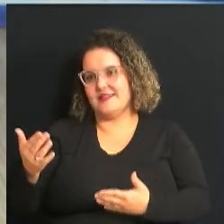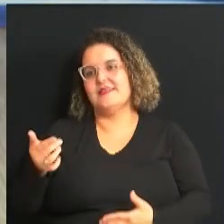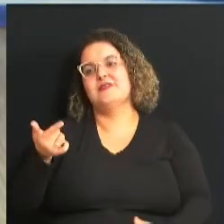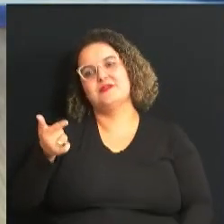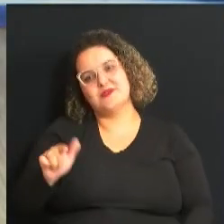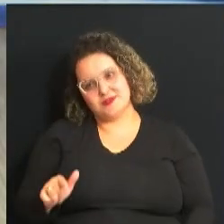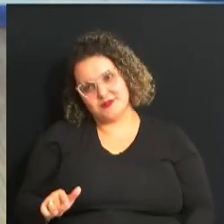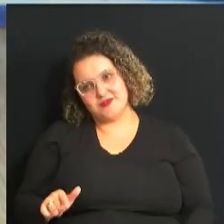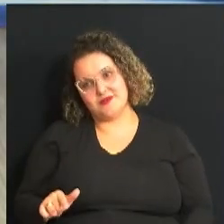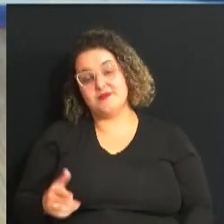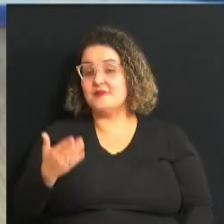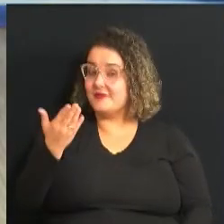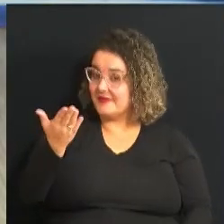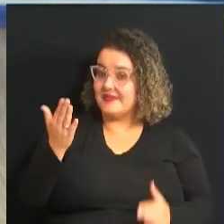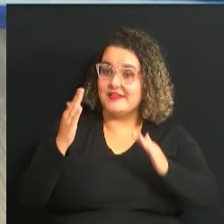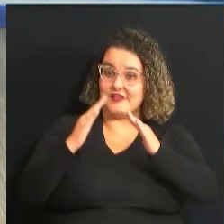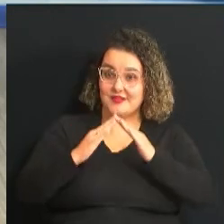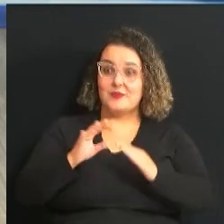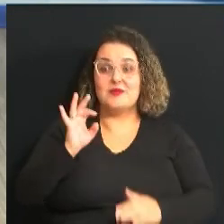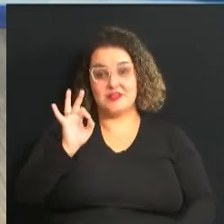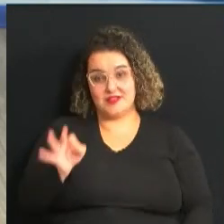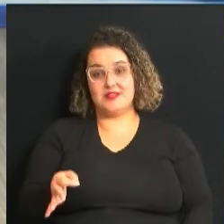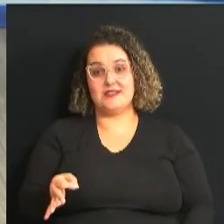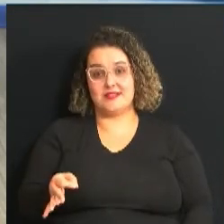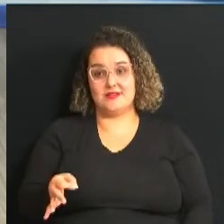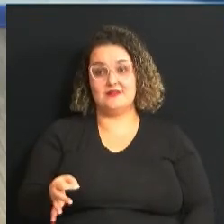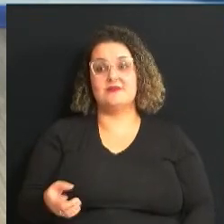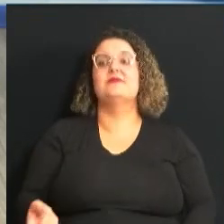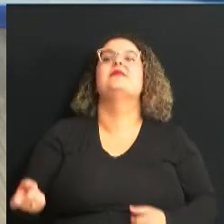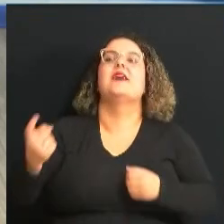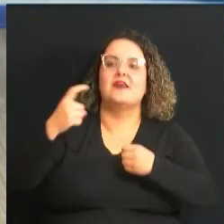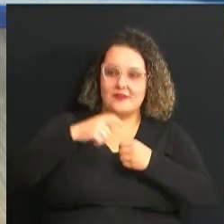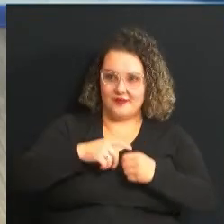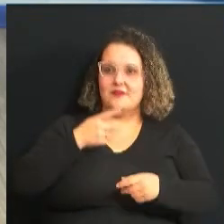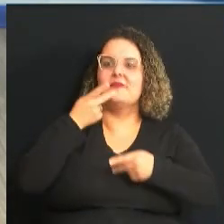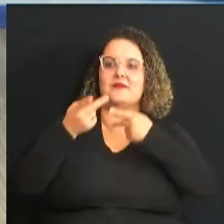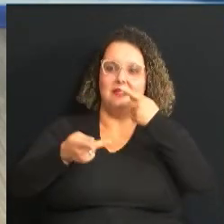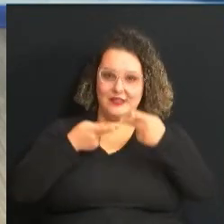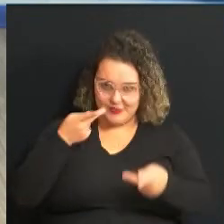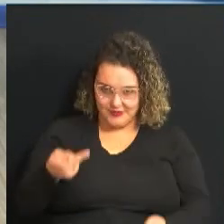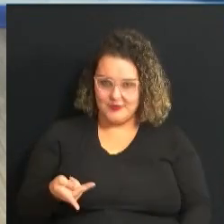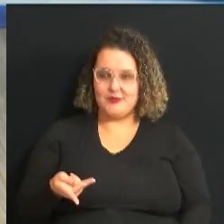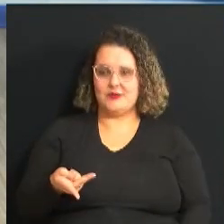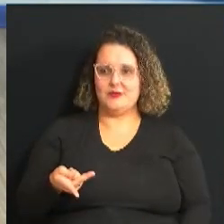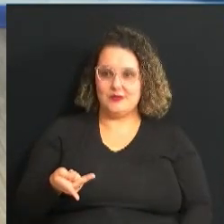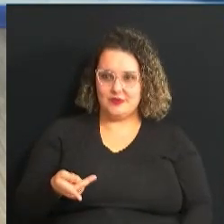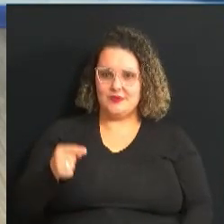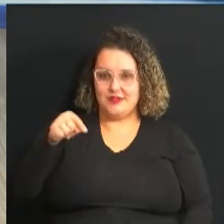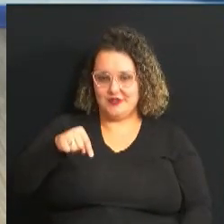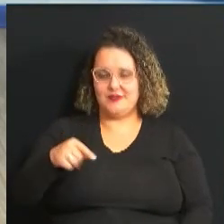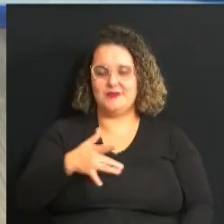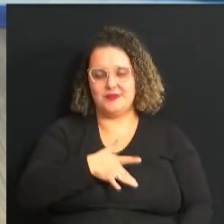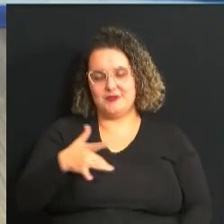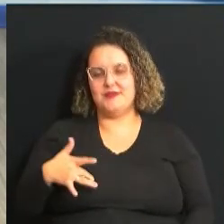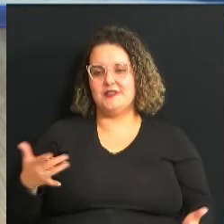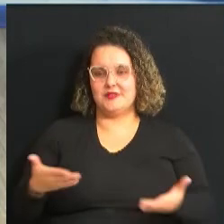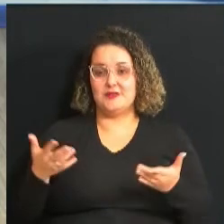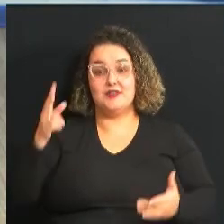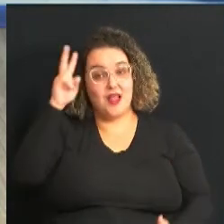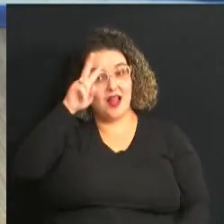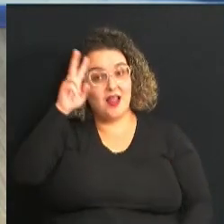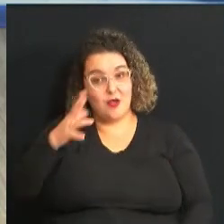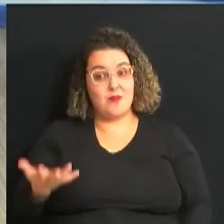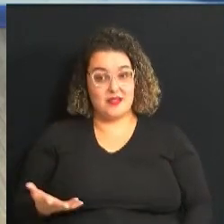vez. E a você de casa pode ter certeza que a gente vai voltar a falar sobre esse assunto aqui no Saúde é Vida. E lembrando que se